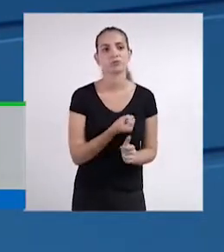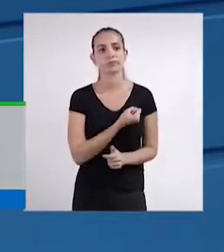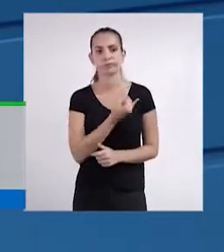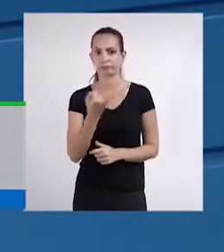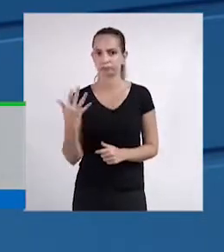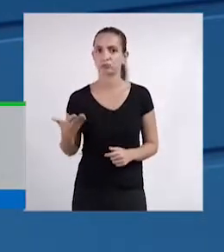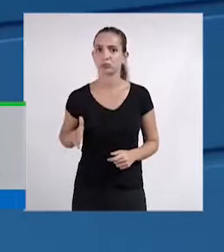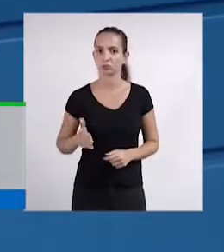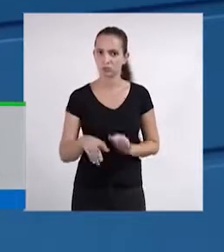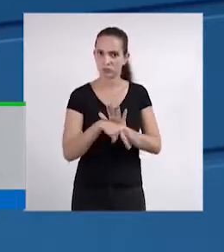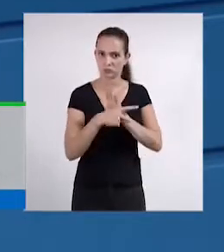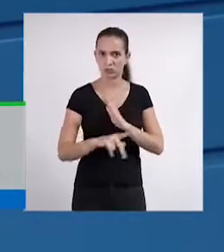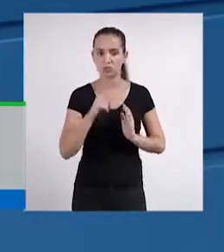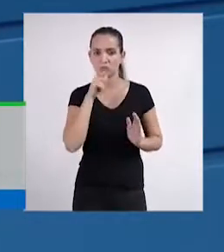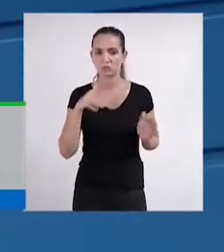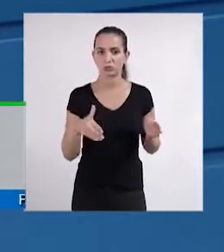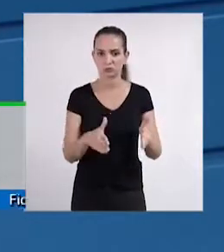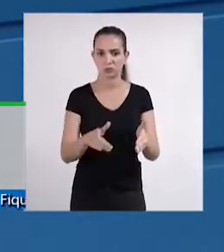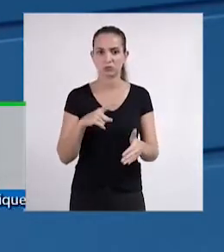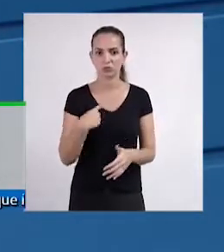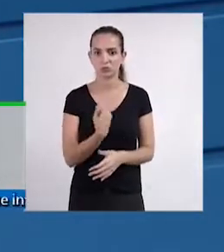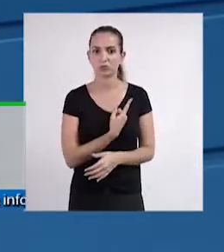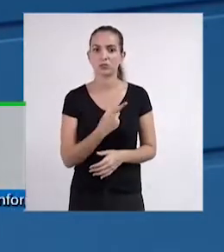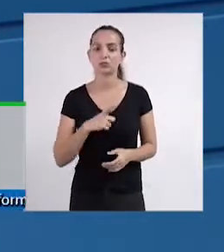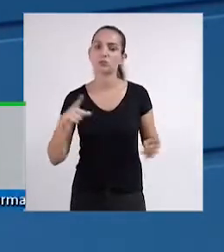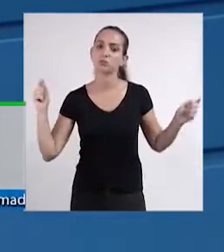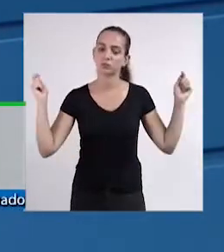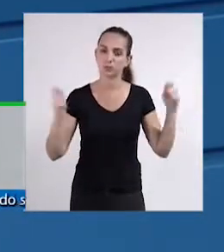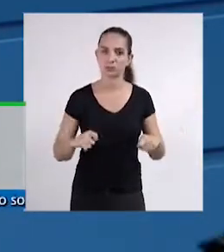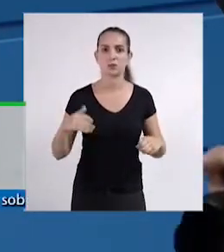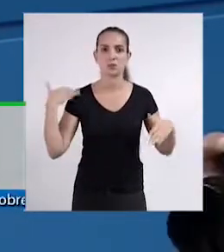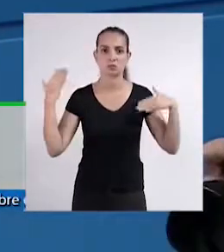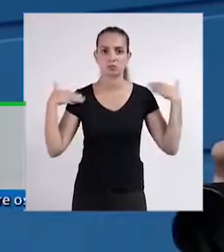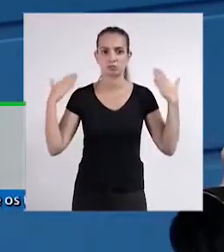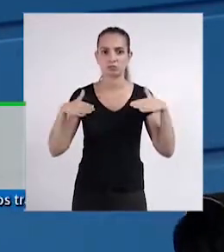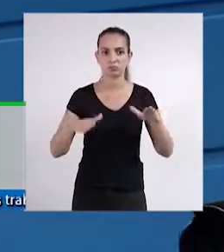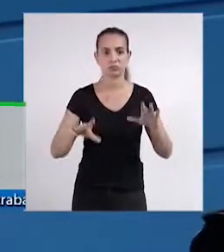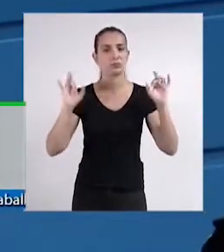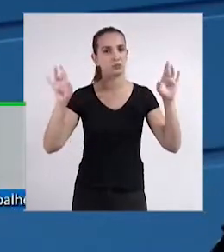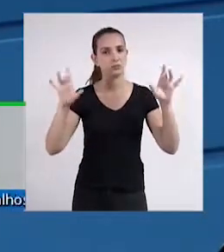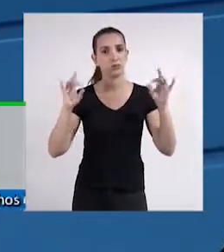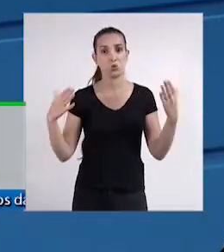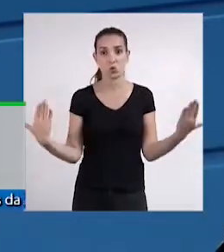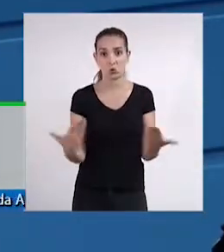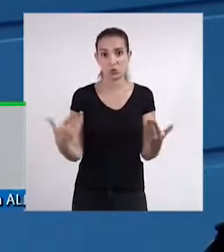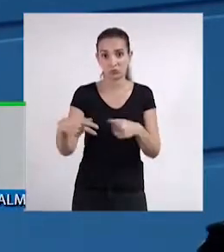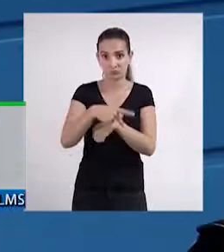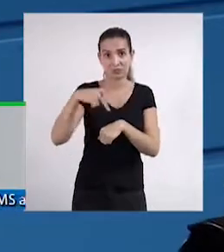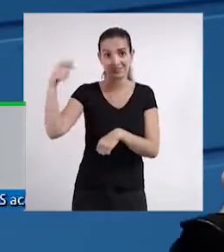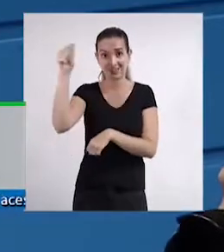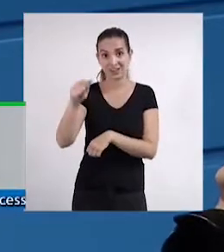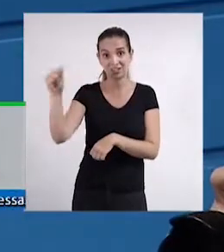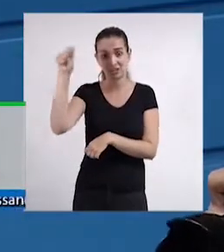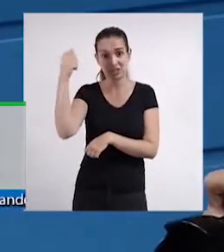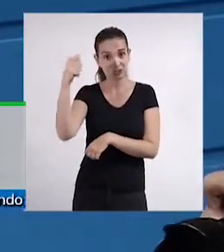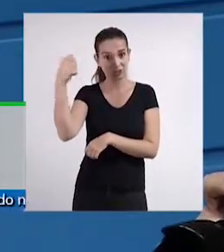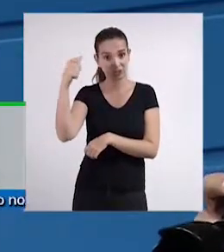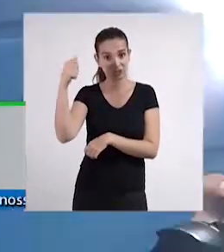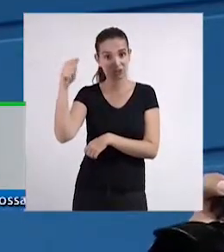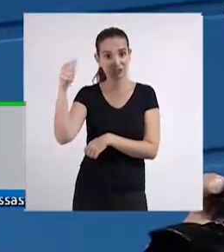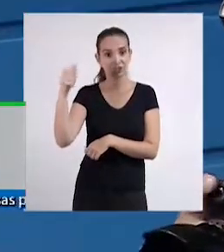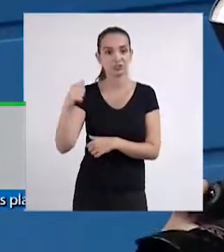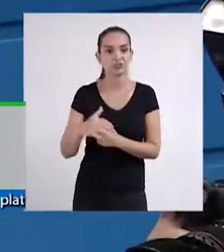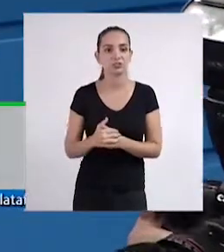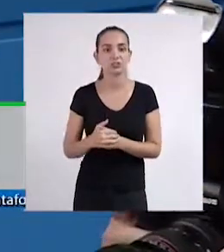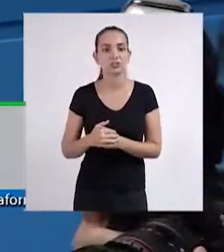nos nossos rios. Nós temos um potencial turístico extraordinário. A Argentina hoje atrai turistas do mundo